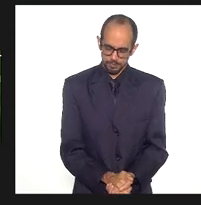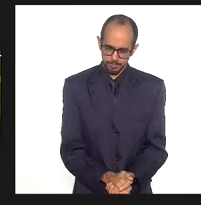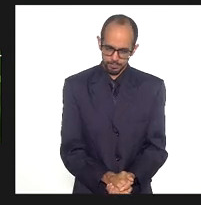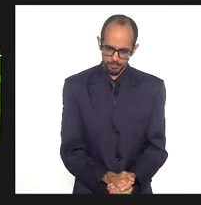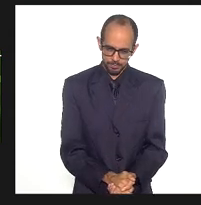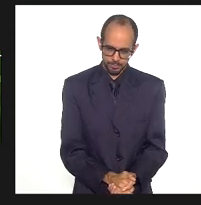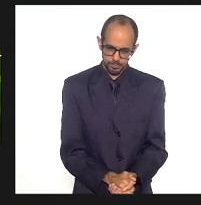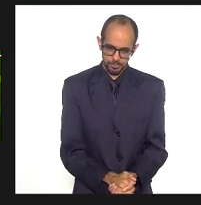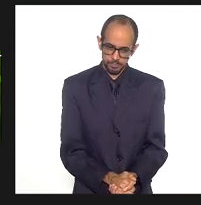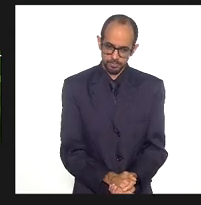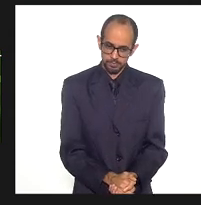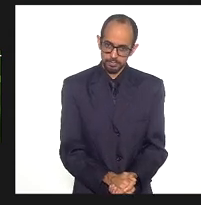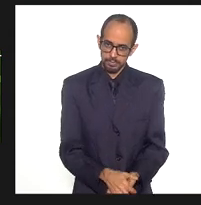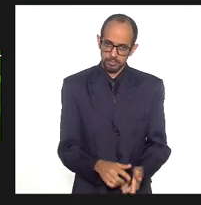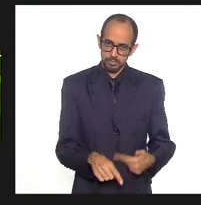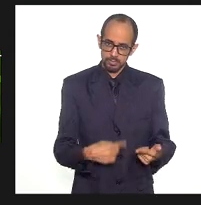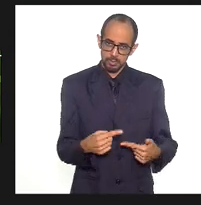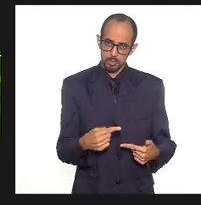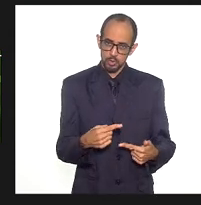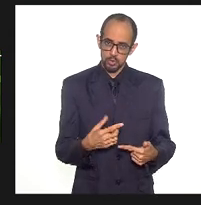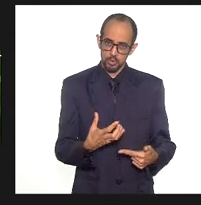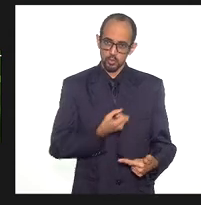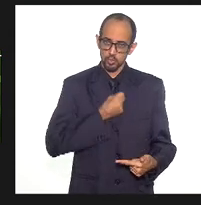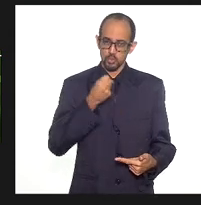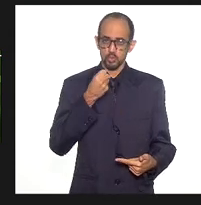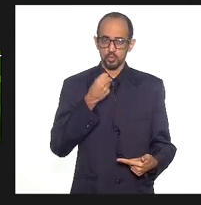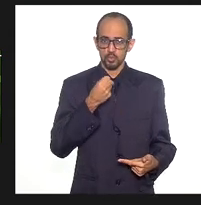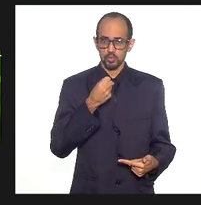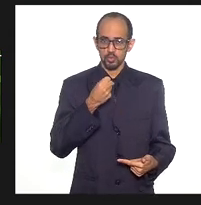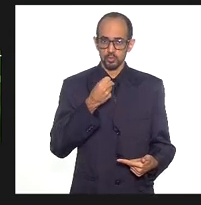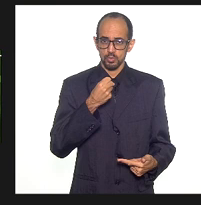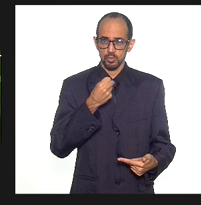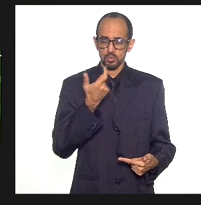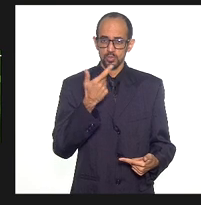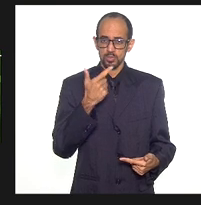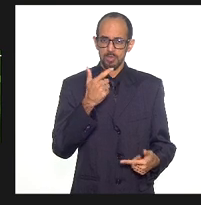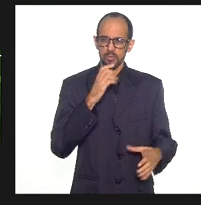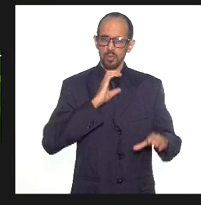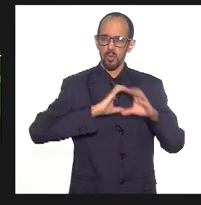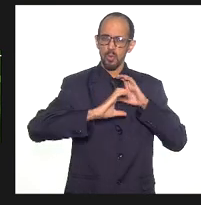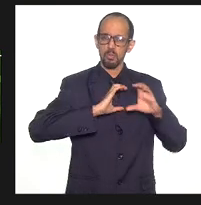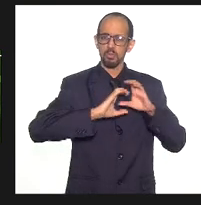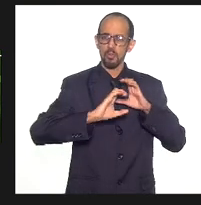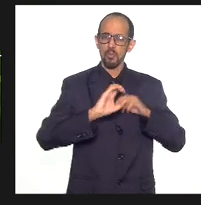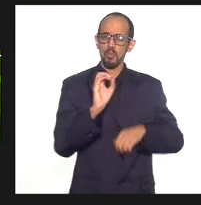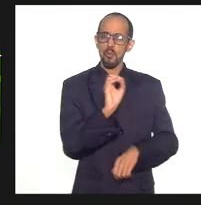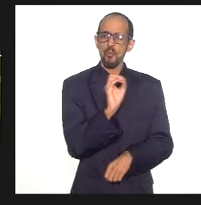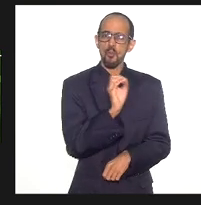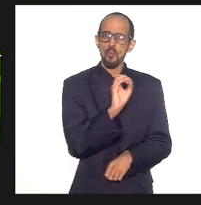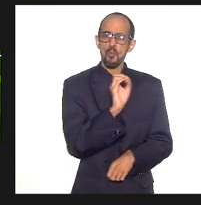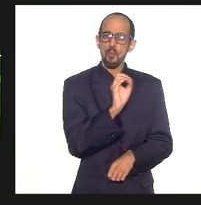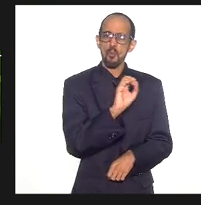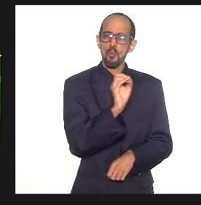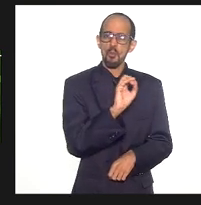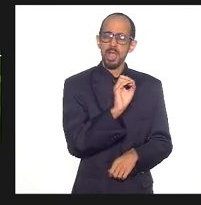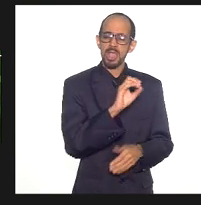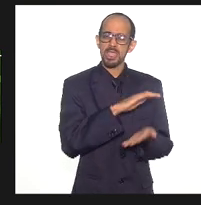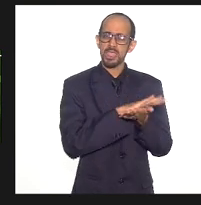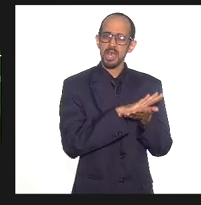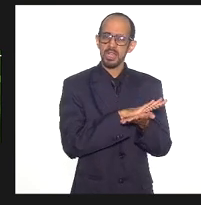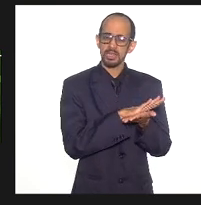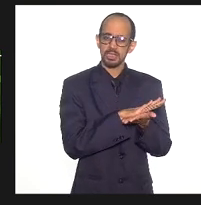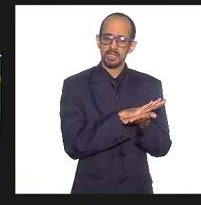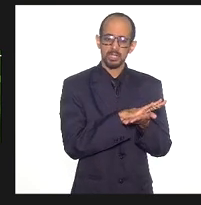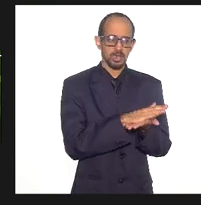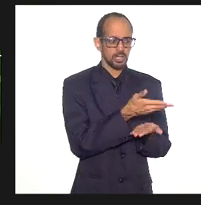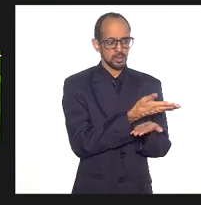E, de repente, sem nenhuma comunicação, sem nenhuma previsão prévia, como os senhores